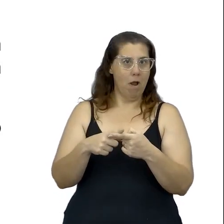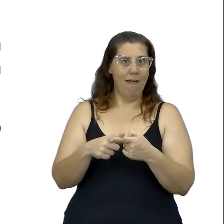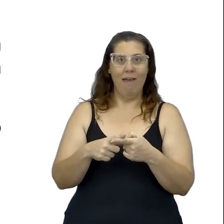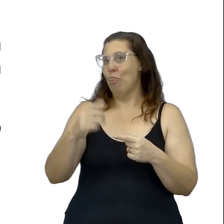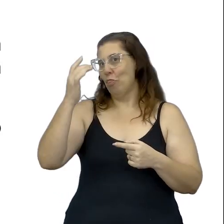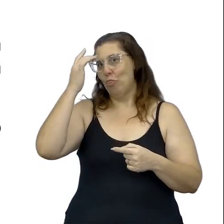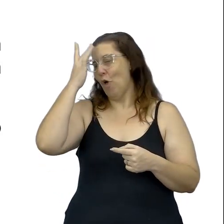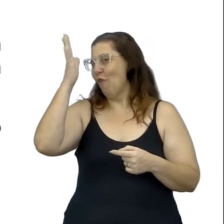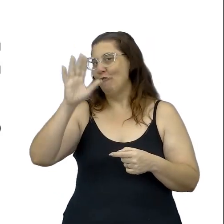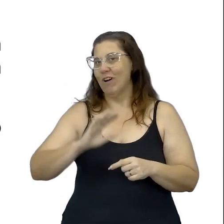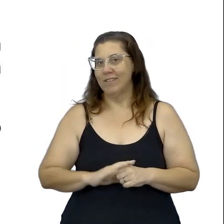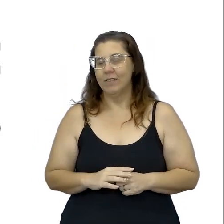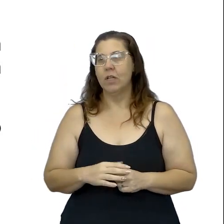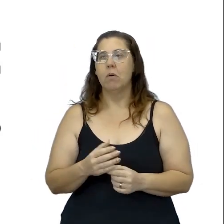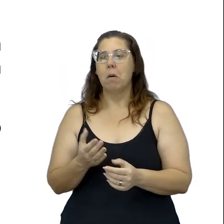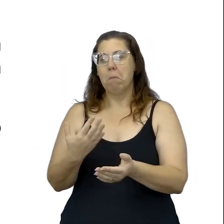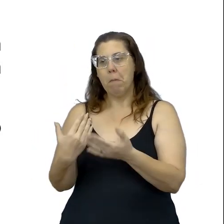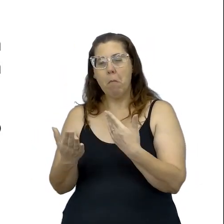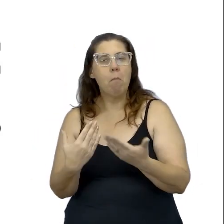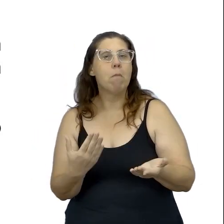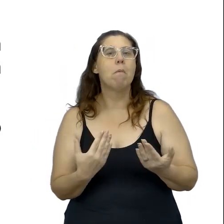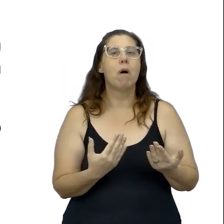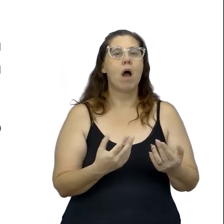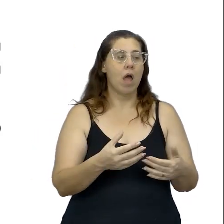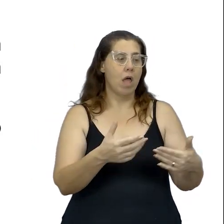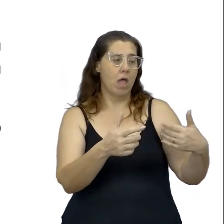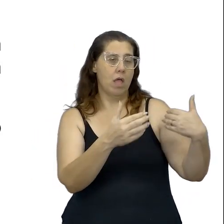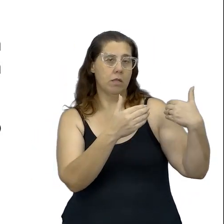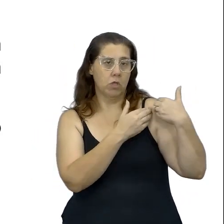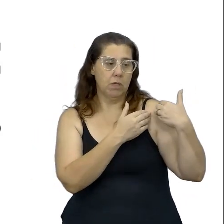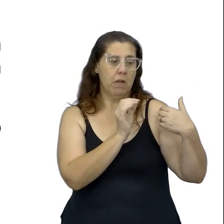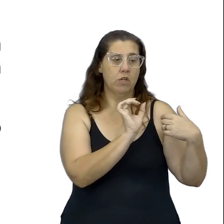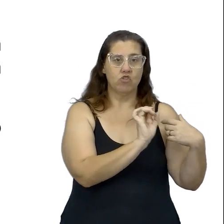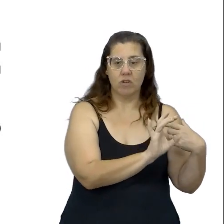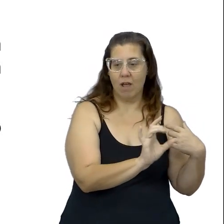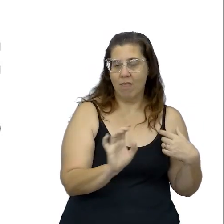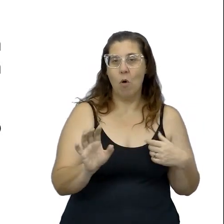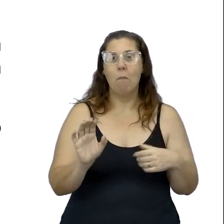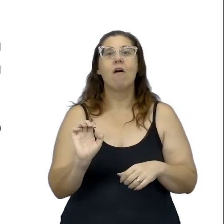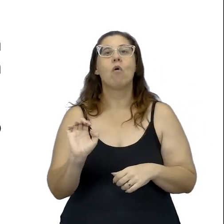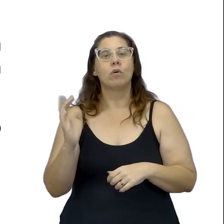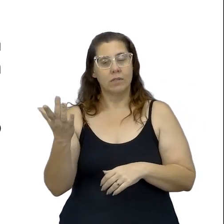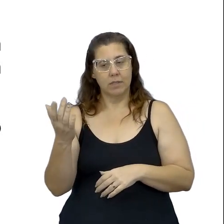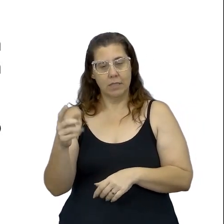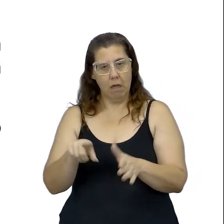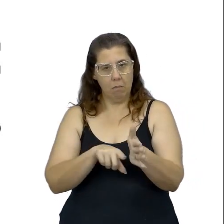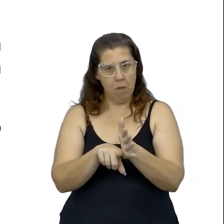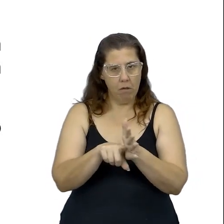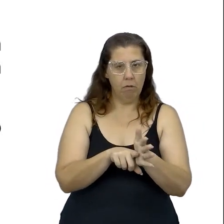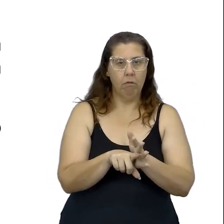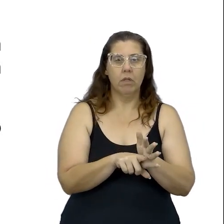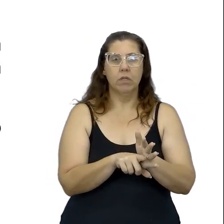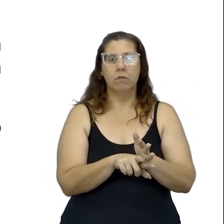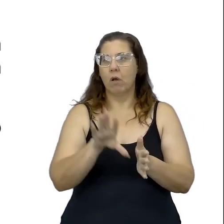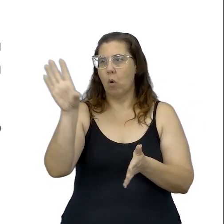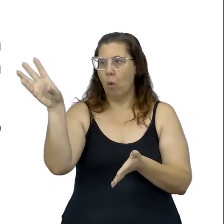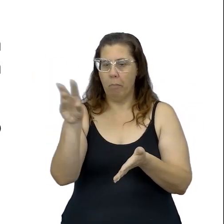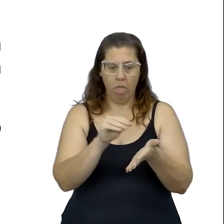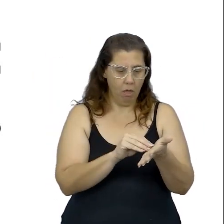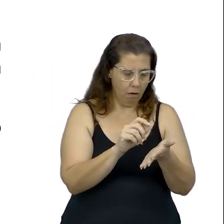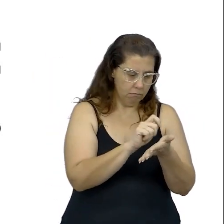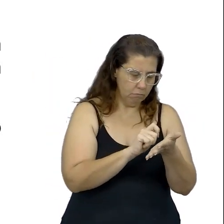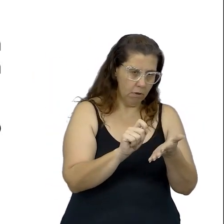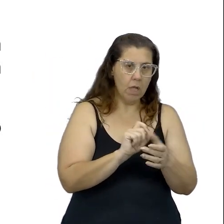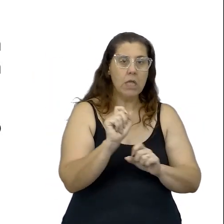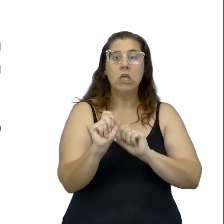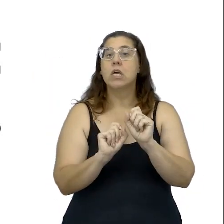Então, discutir com os estudantes os papéis de cada um para a realização das pesquisas. Então, nas anotações, quem vai